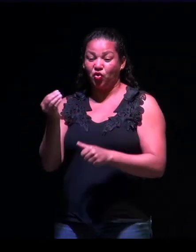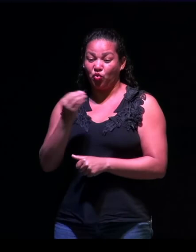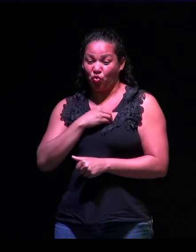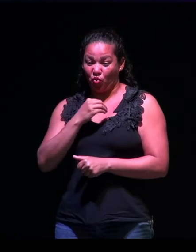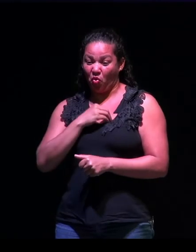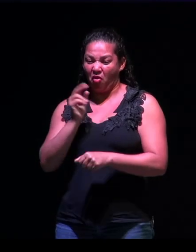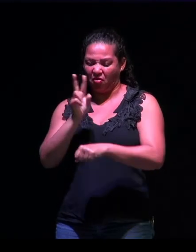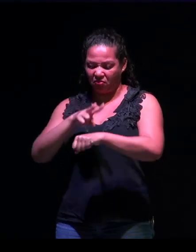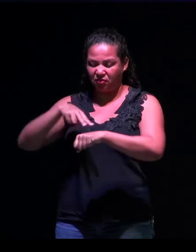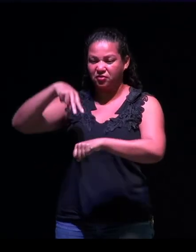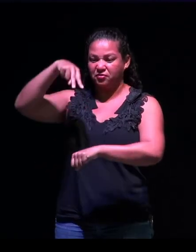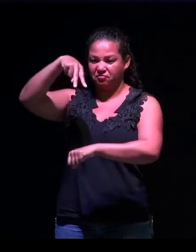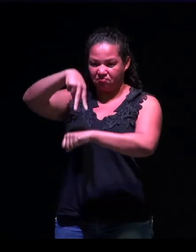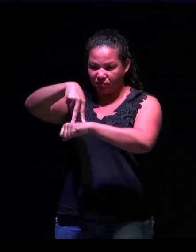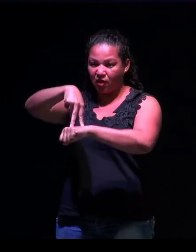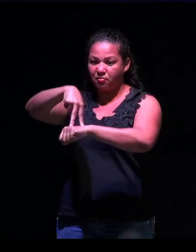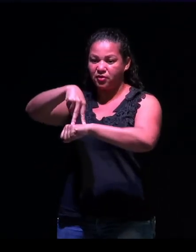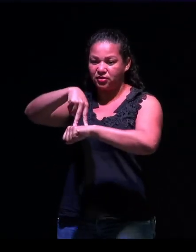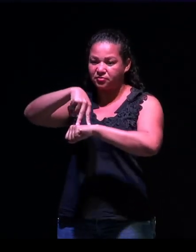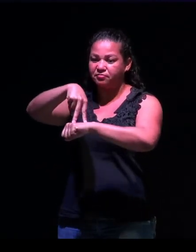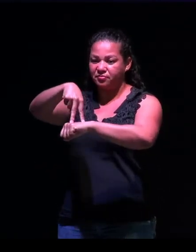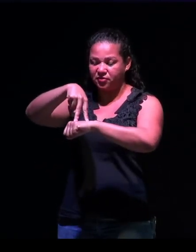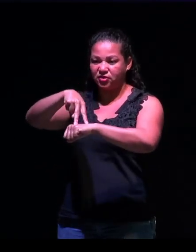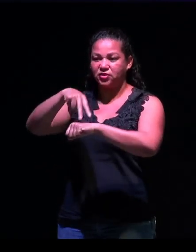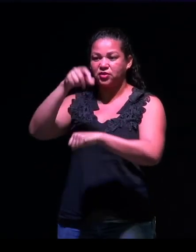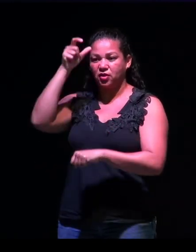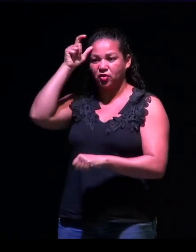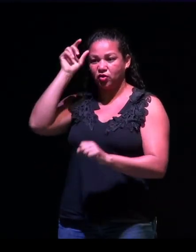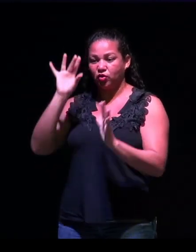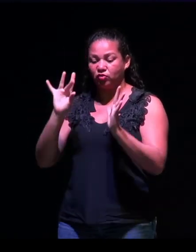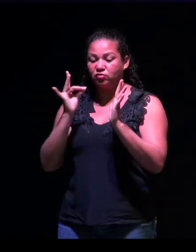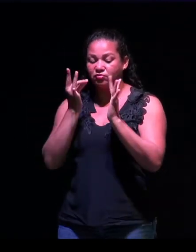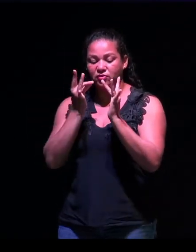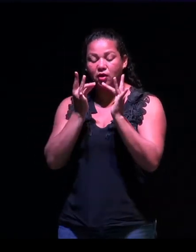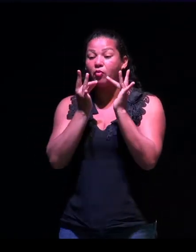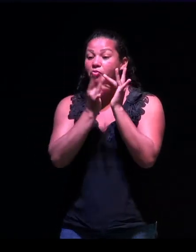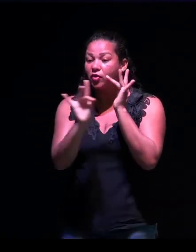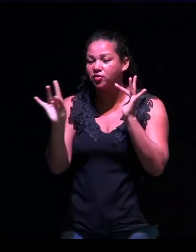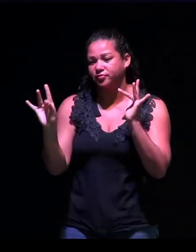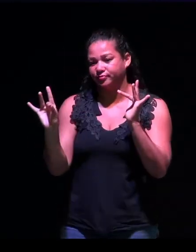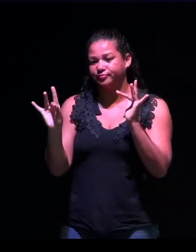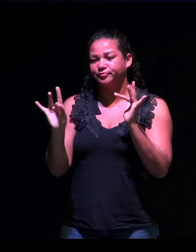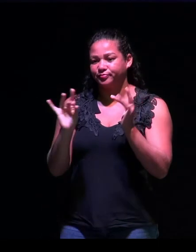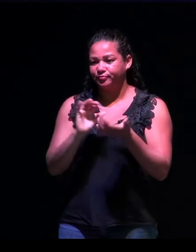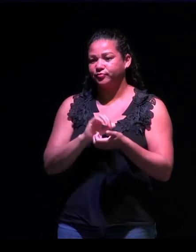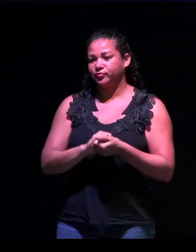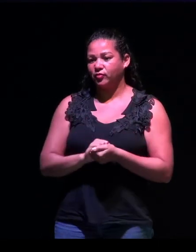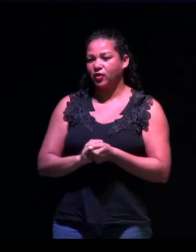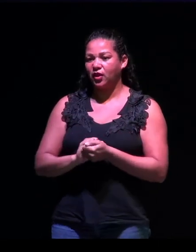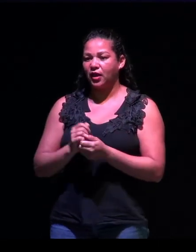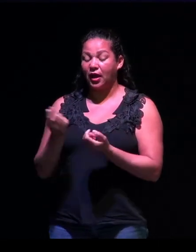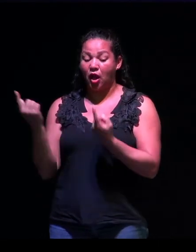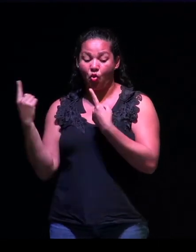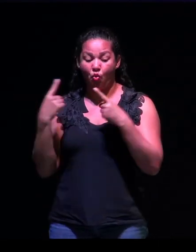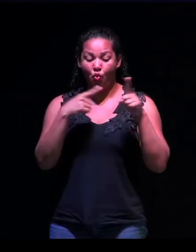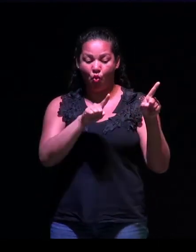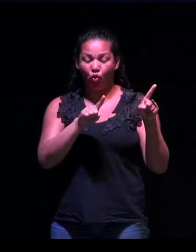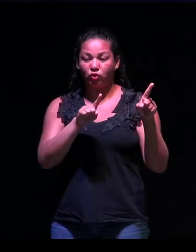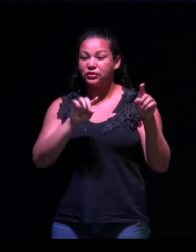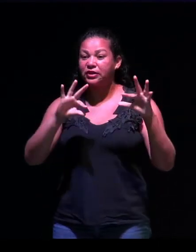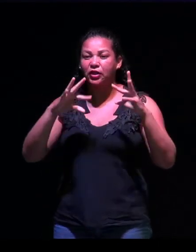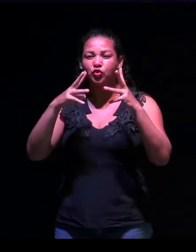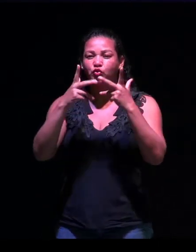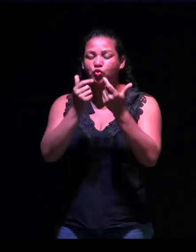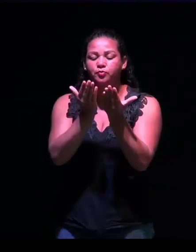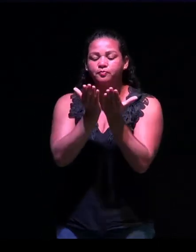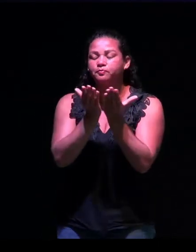filho da perdição, o qual se opõe a tudo que se levanta contra Deus. Se opõe e se